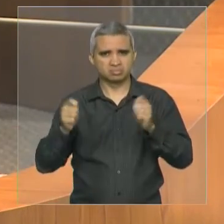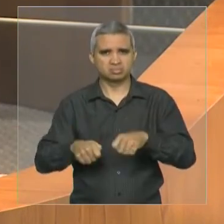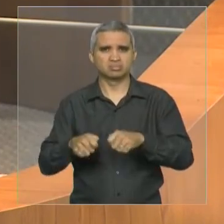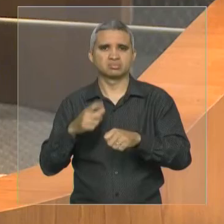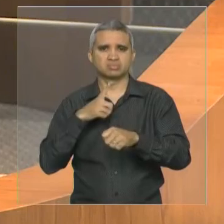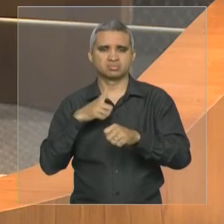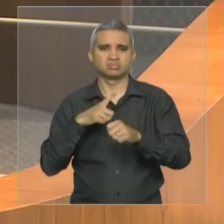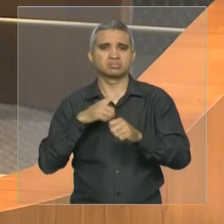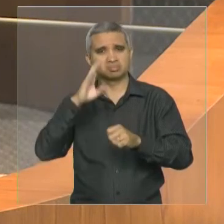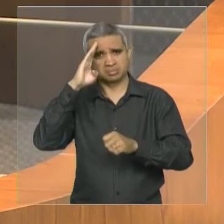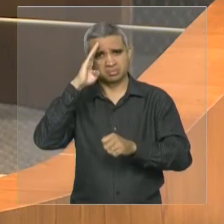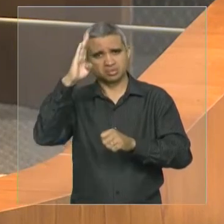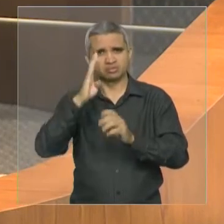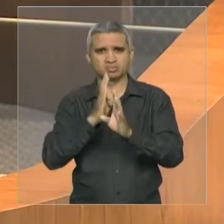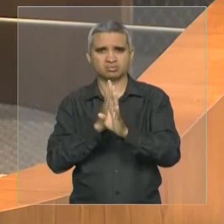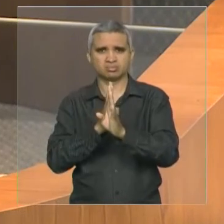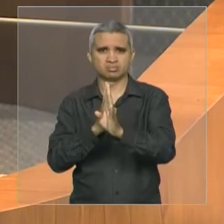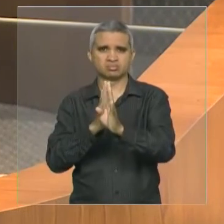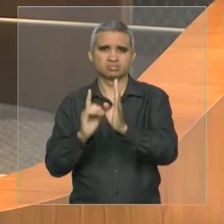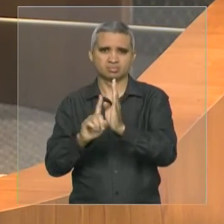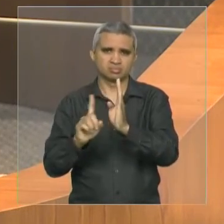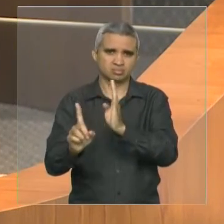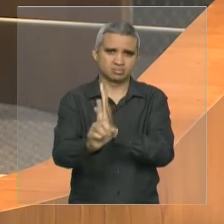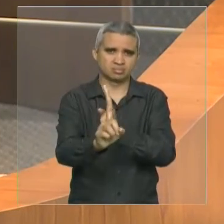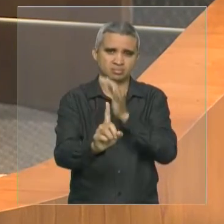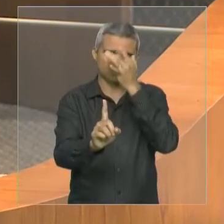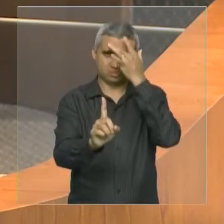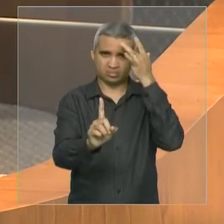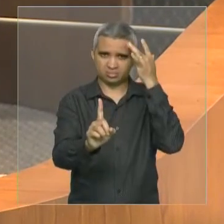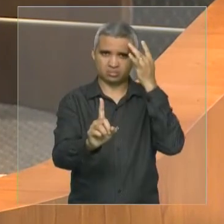nós vamos garantir direito às pessoas realmente que precisam